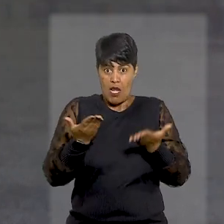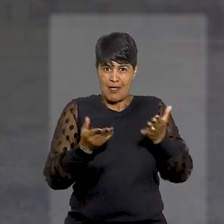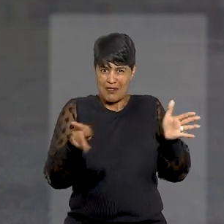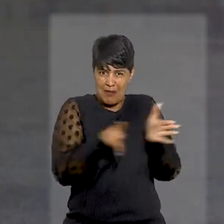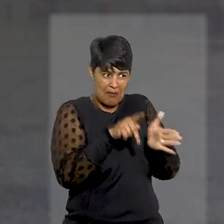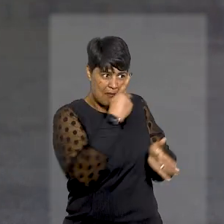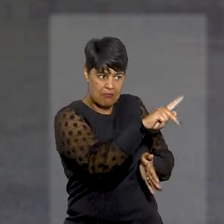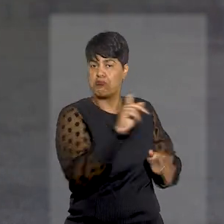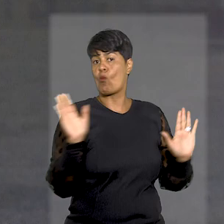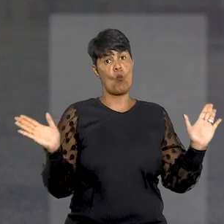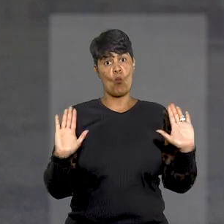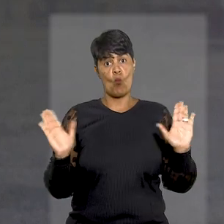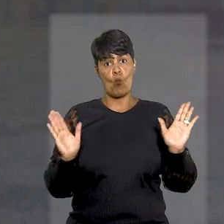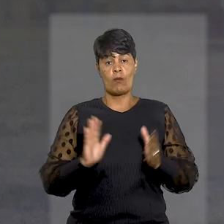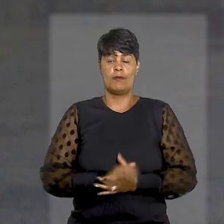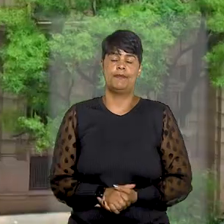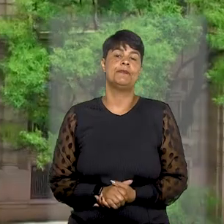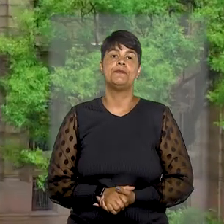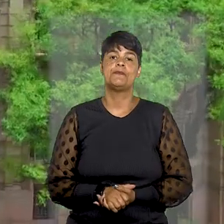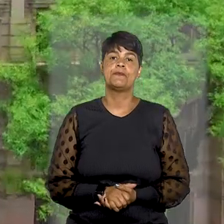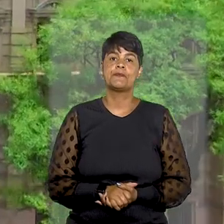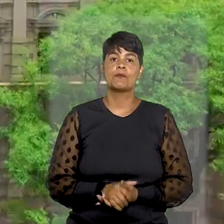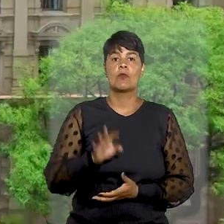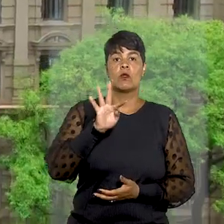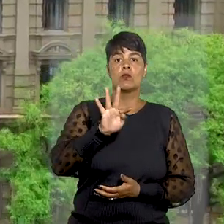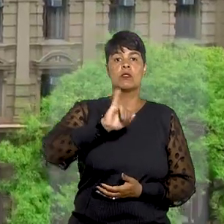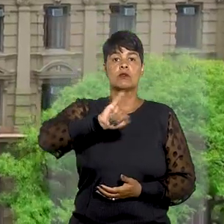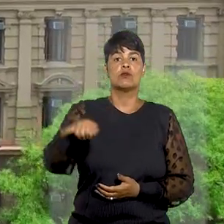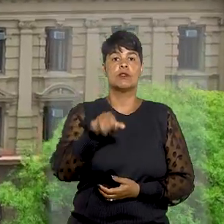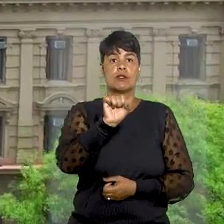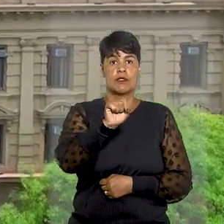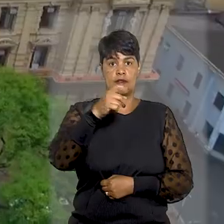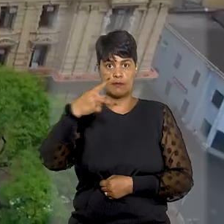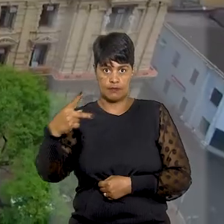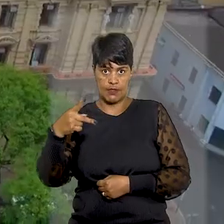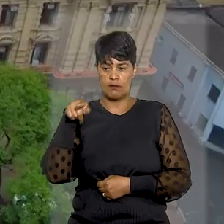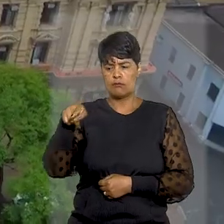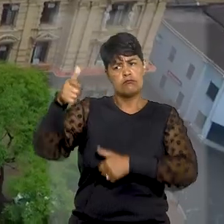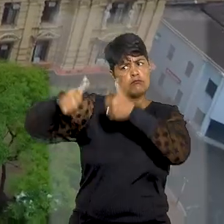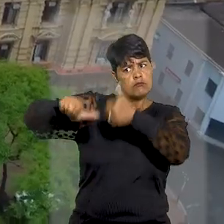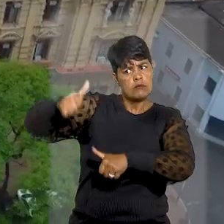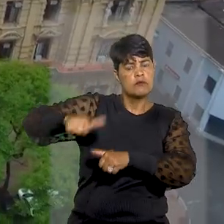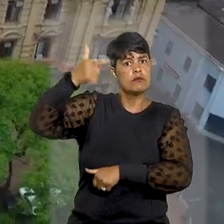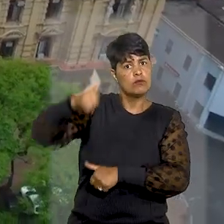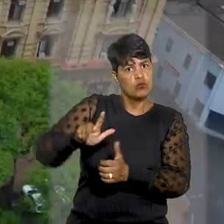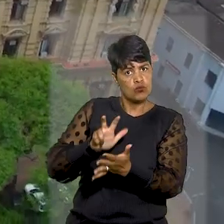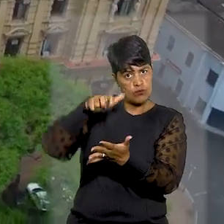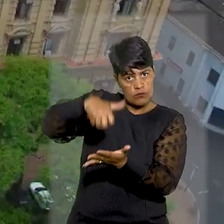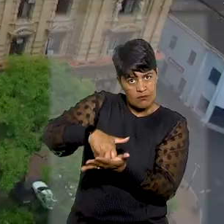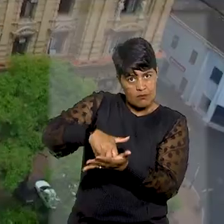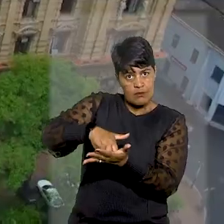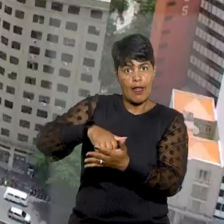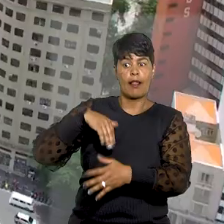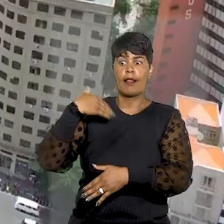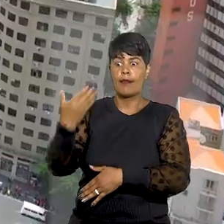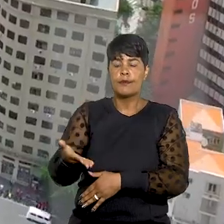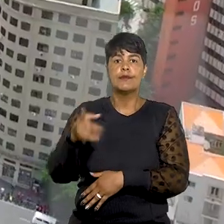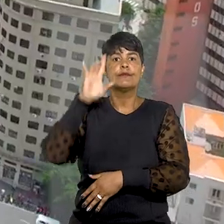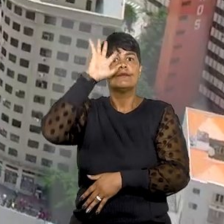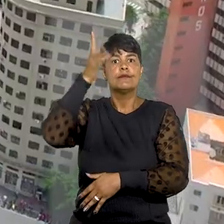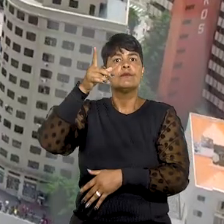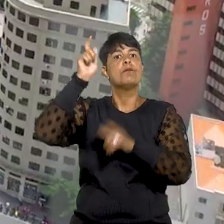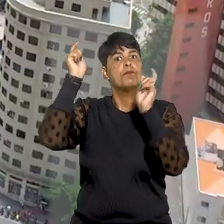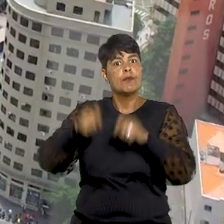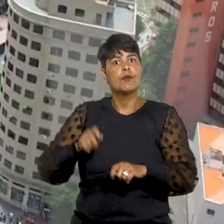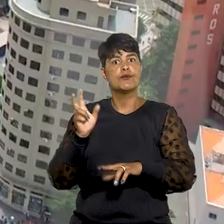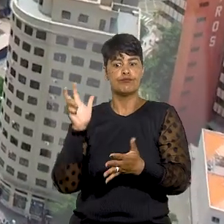precisão estavam sob a posse do réu o Tribunal de Justiça de São Paulo a sentença foi revista o TJ decidiu condená-lo por entender